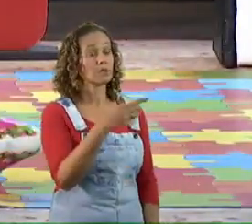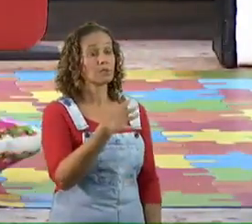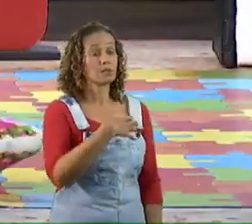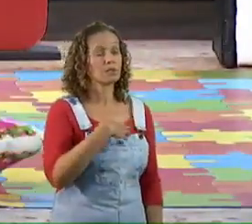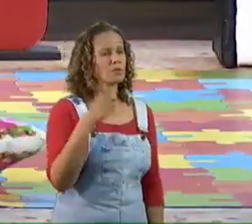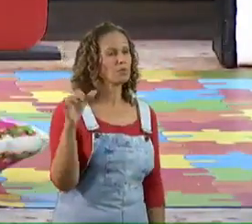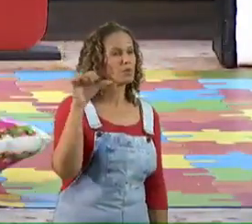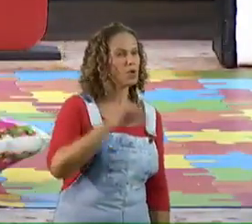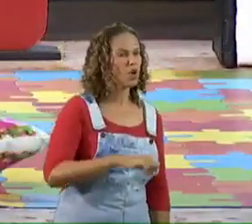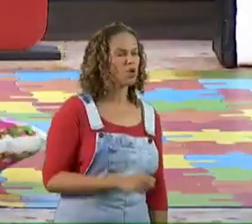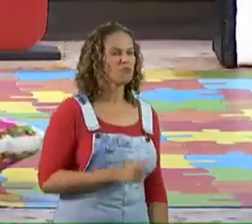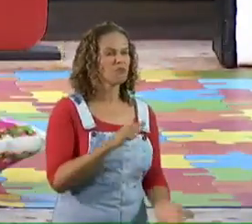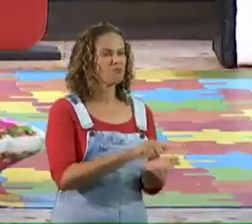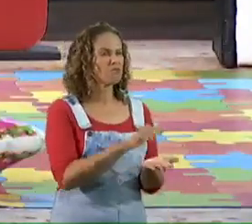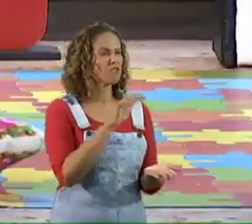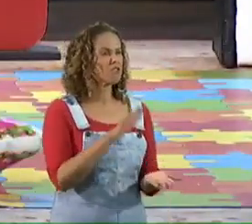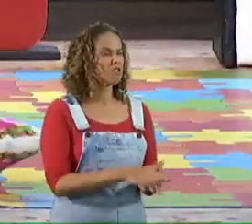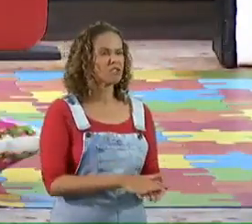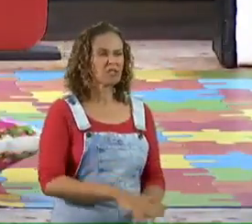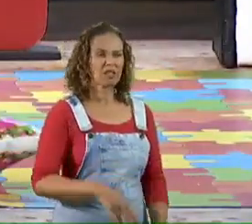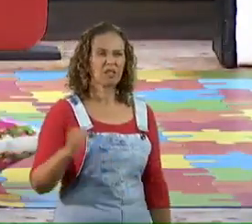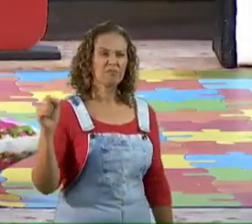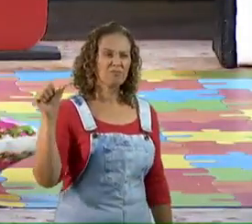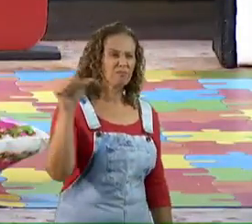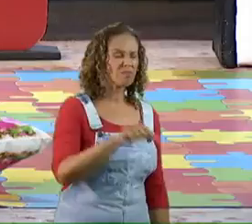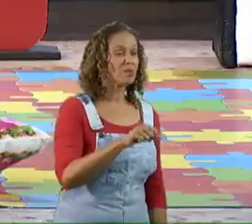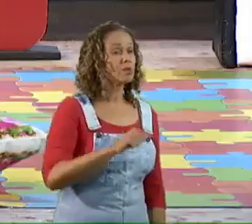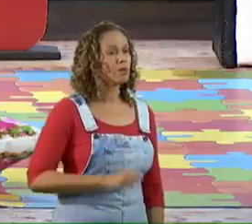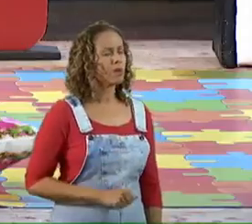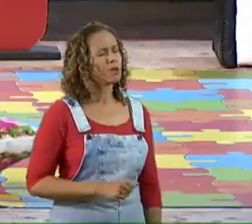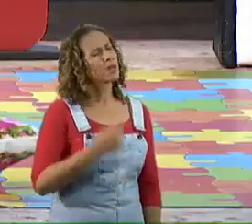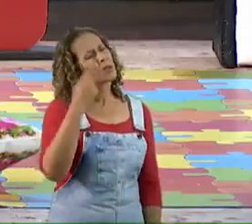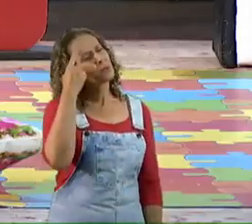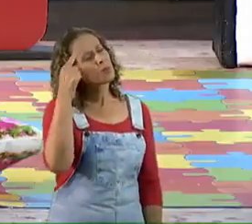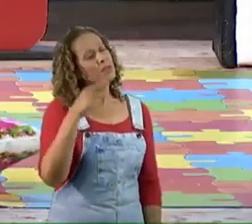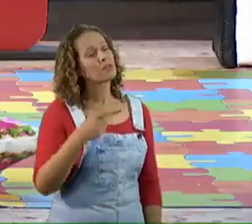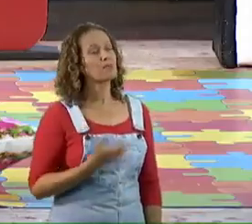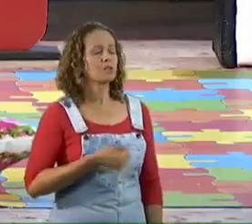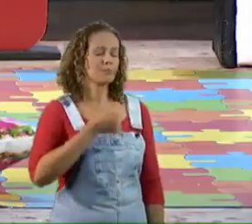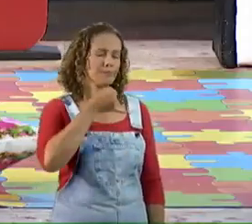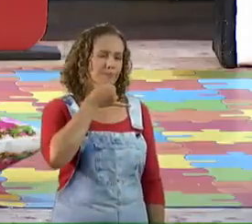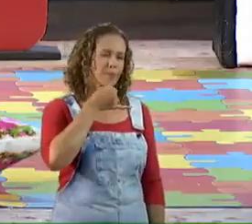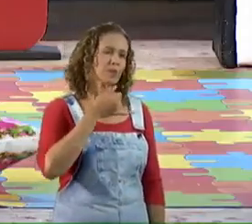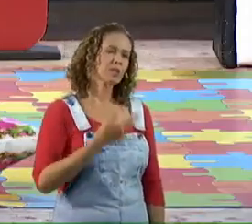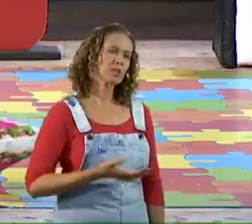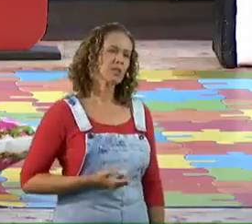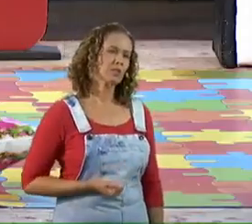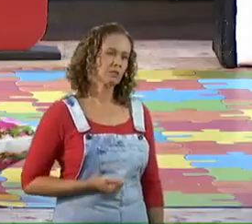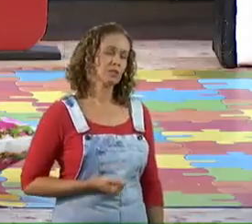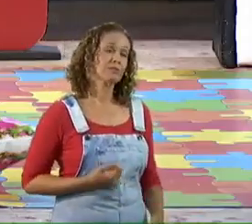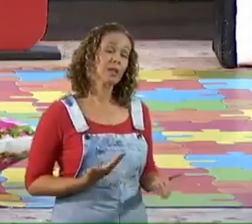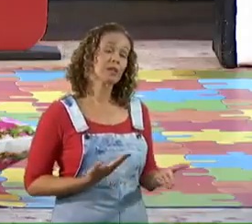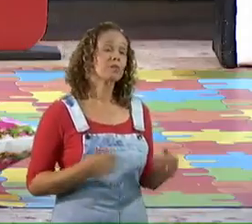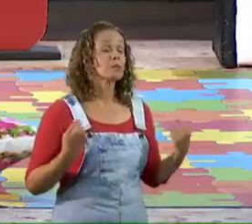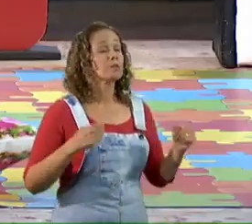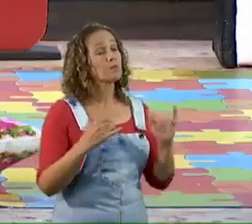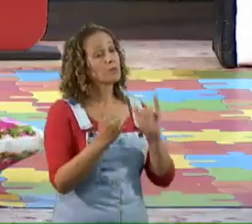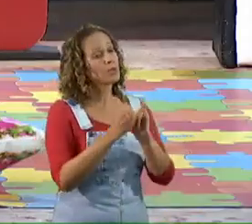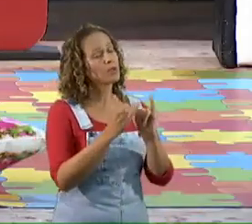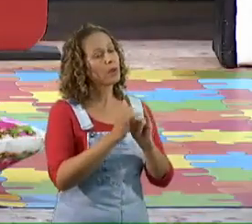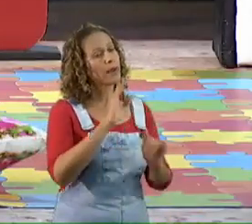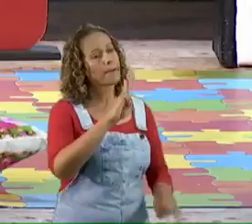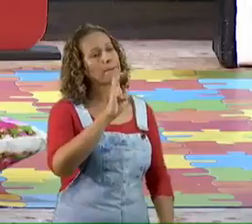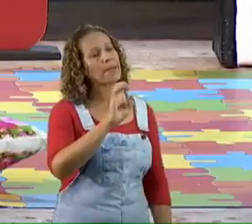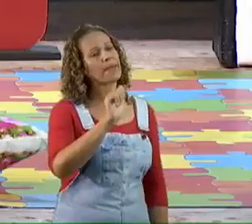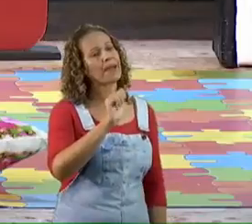pior. A vingança é amarga. Pense na infelicidade que você está sentindo. Basta você perdoar a Beatriz que você